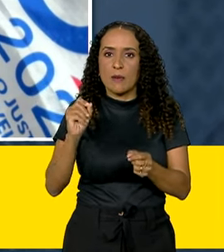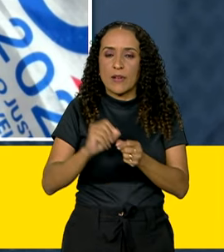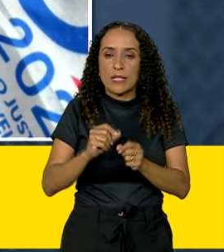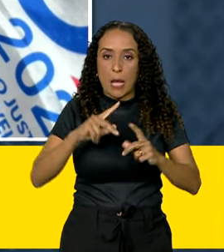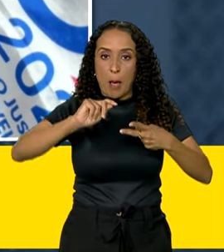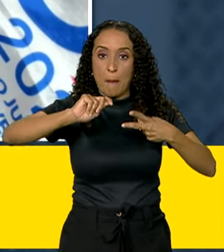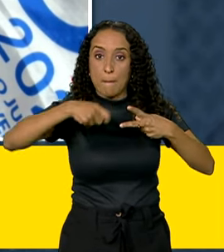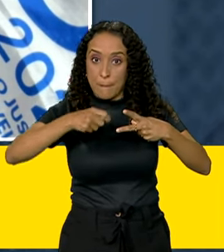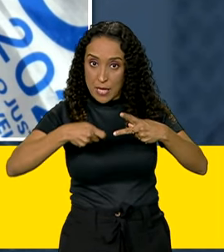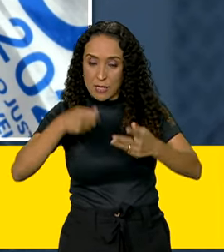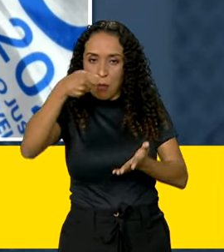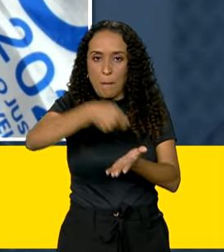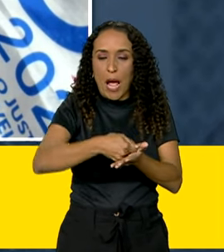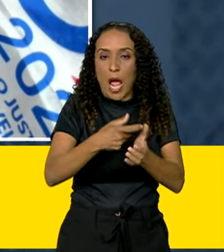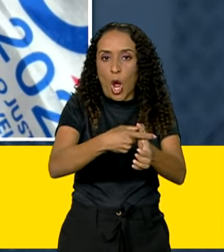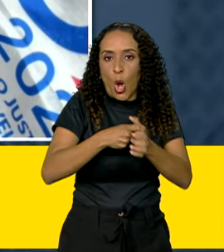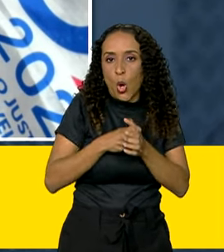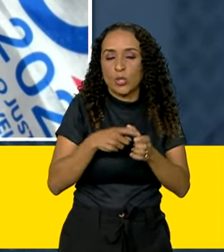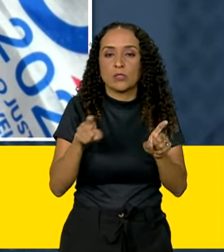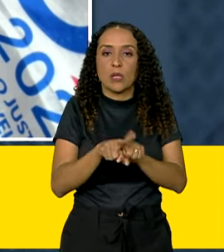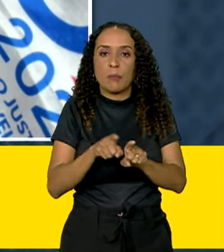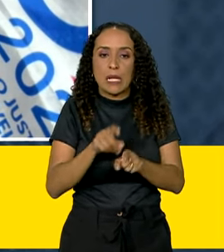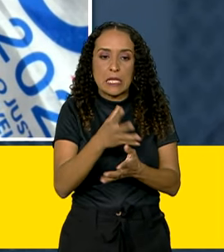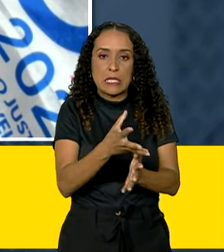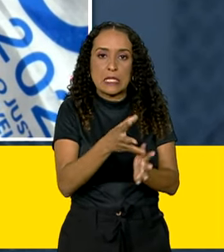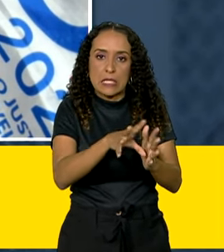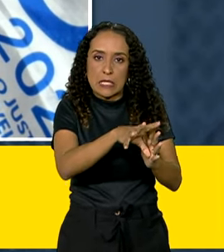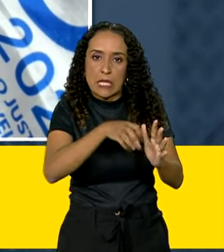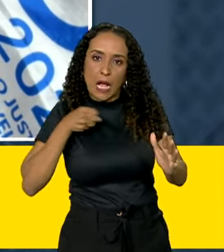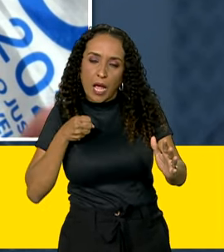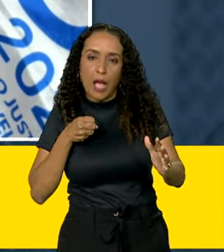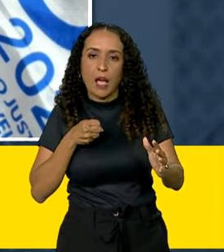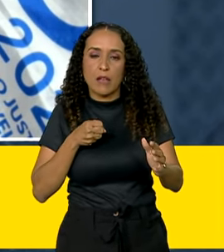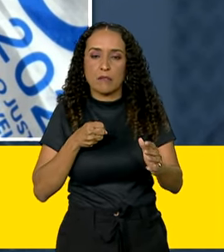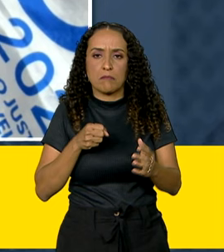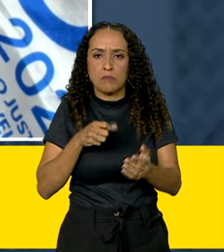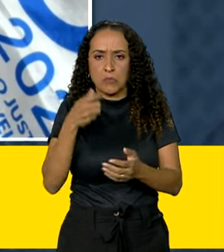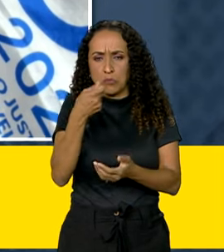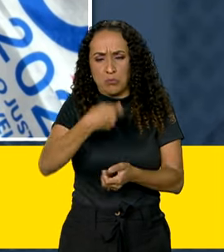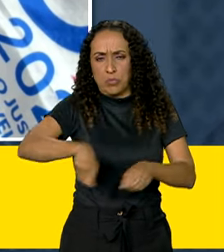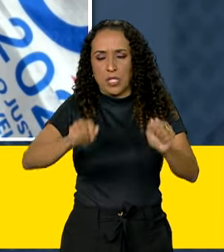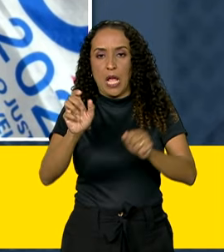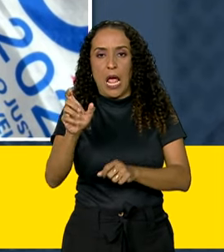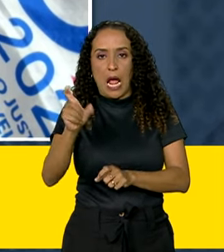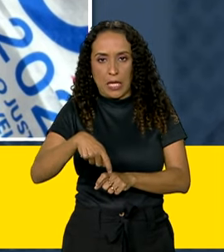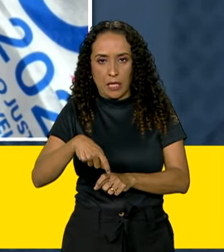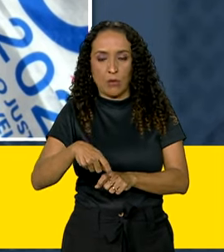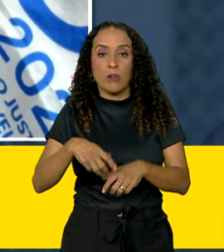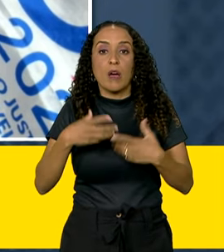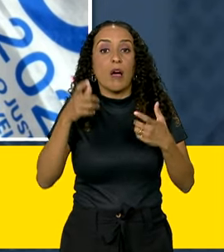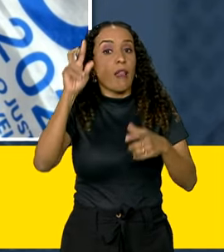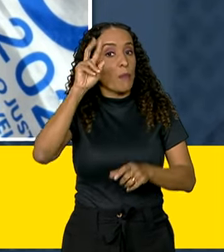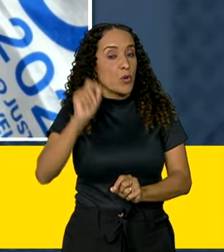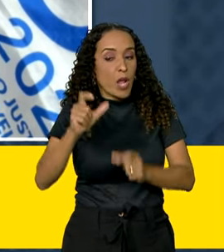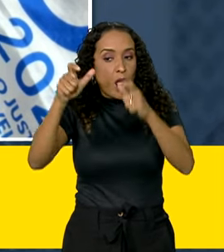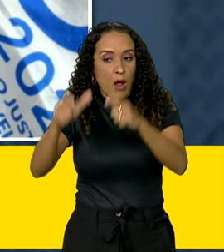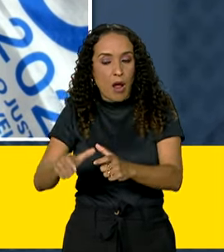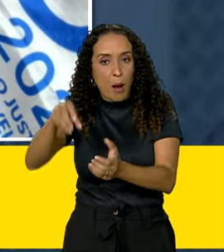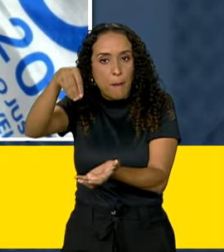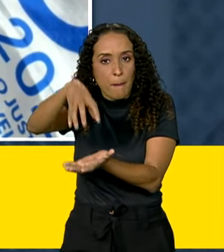Pix, para pagar contas e também sacar sem o cartão. Lembrando que nos pontos de atendimento da